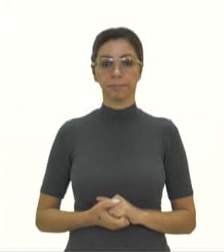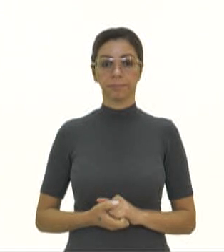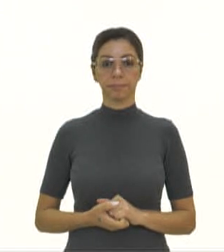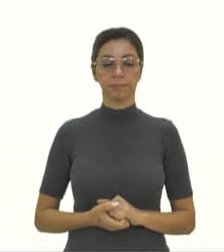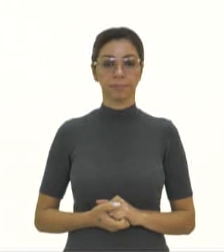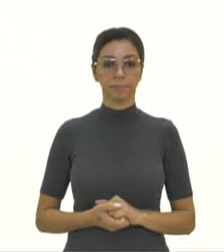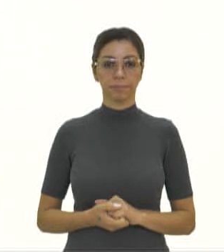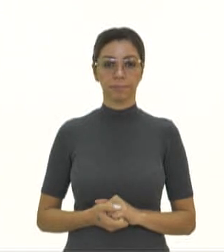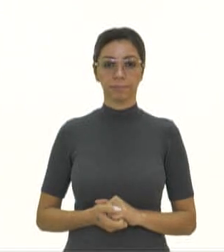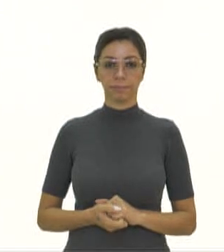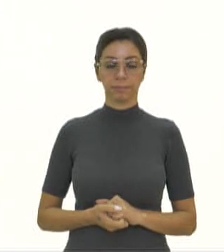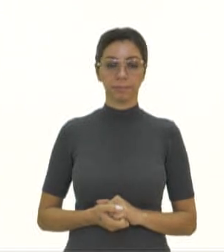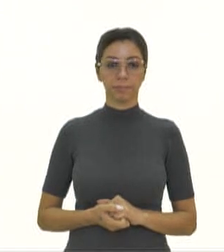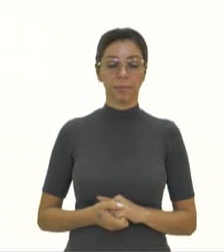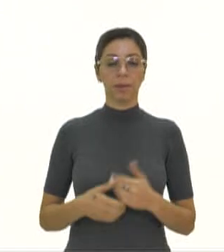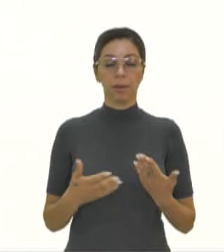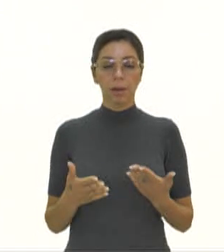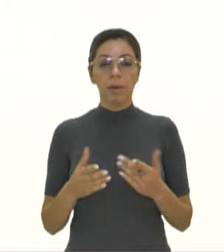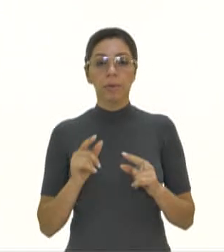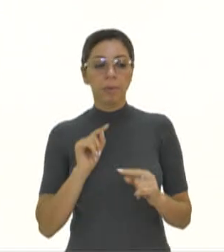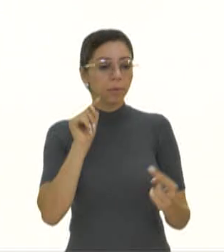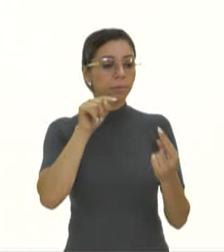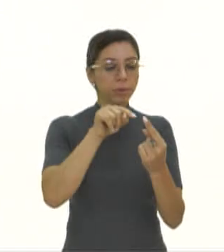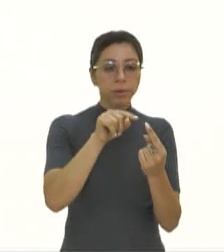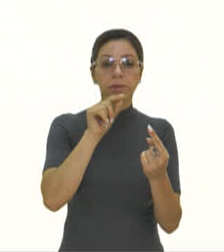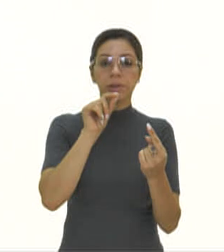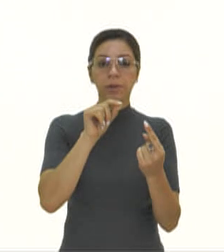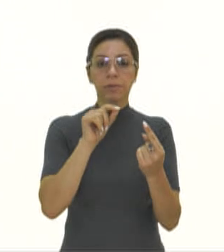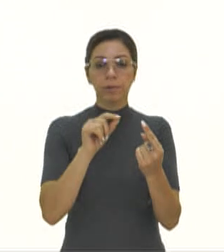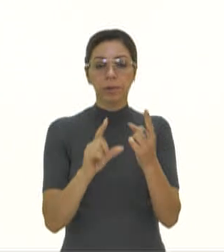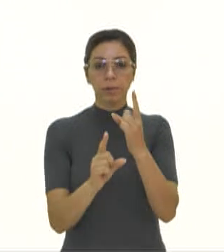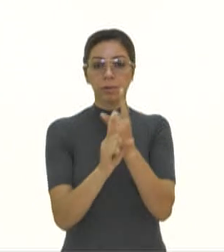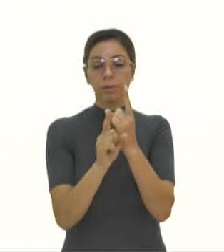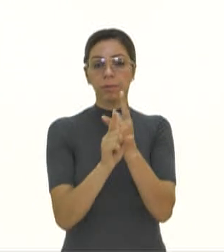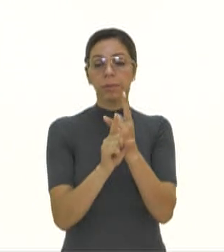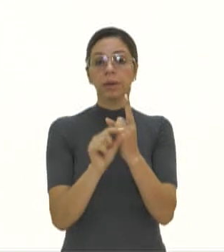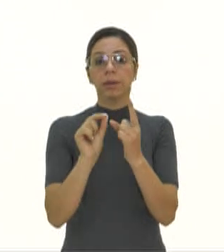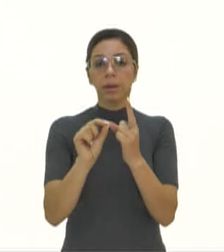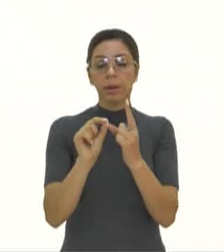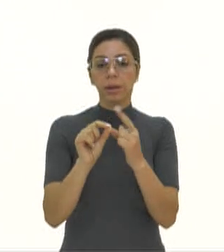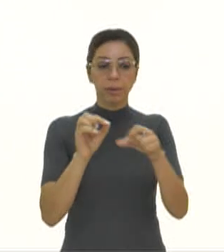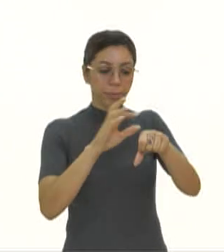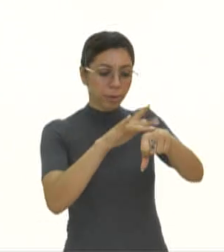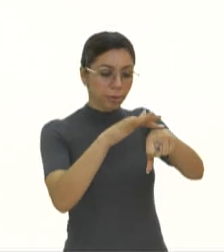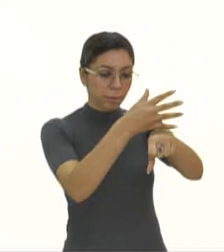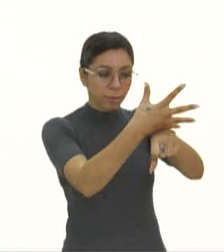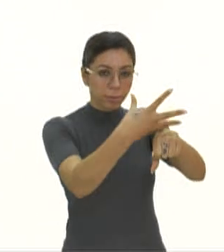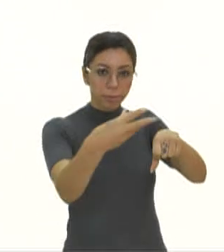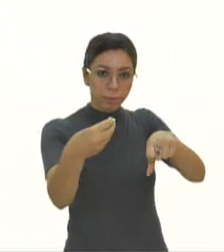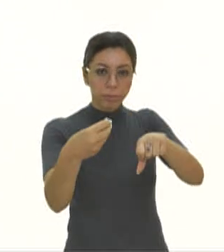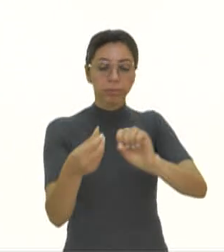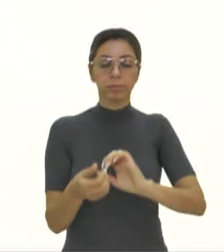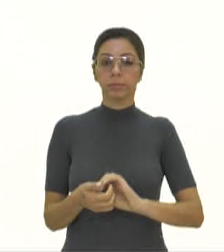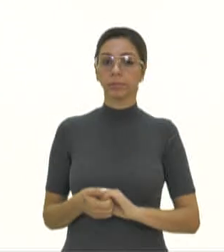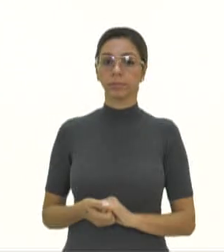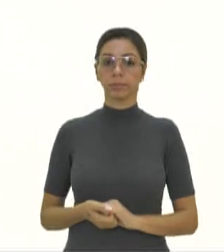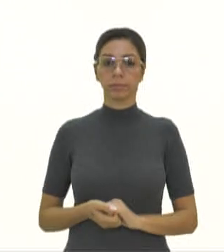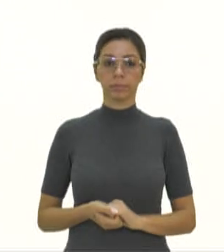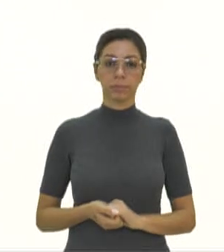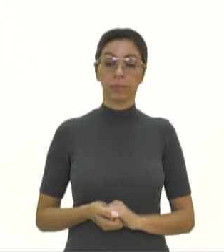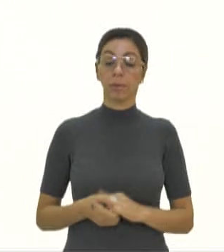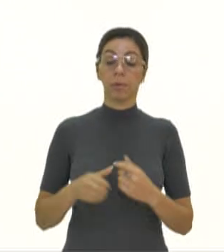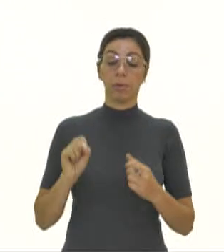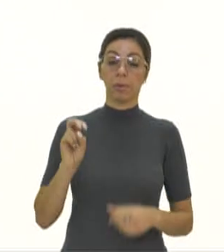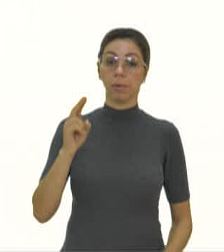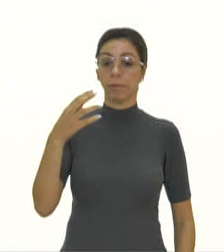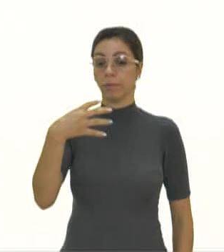foi utilizado para curar doenças. Ou was a way to show that Perkins did it intentionally. Ou foi um